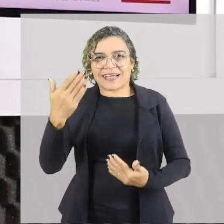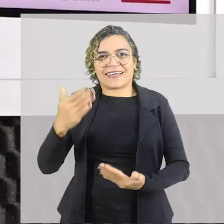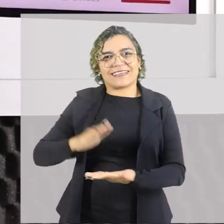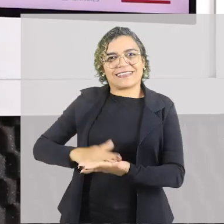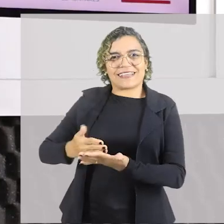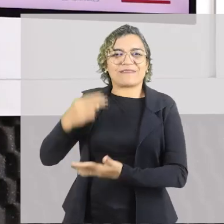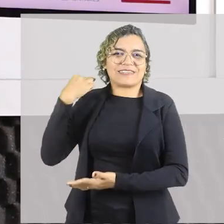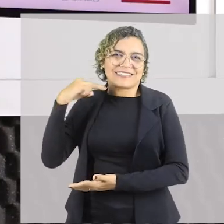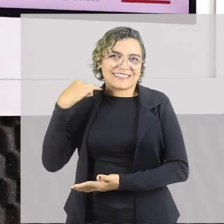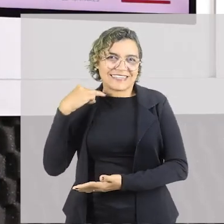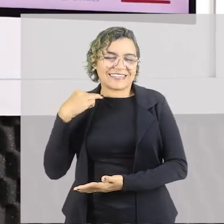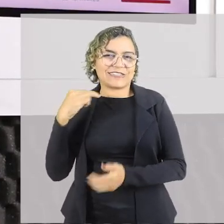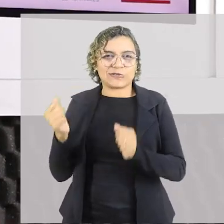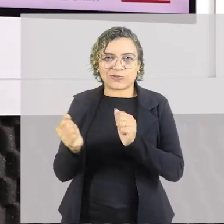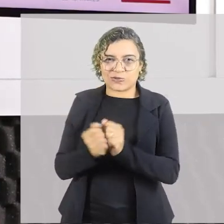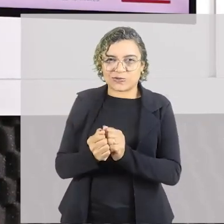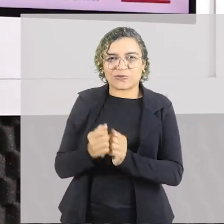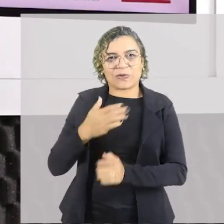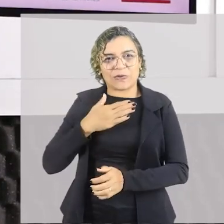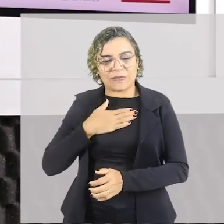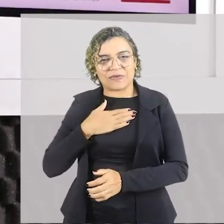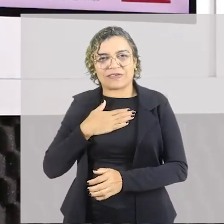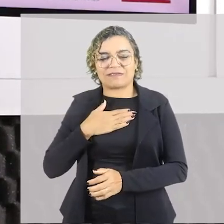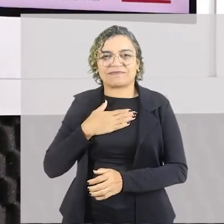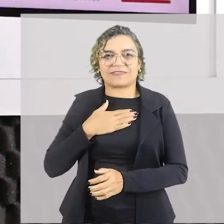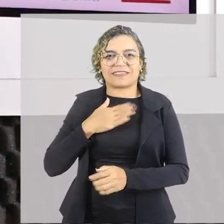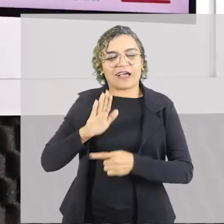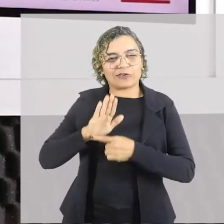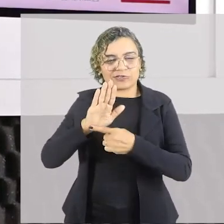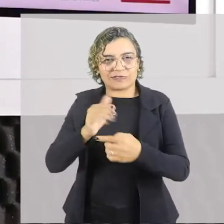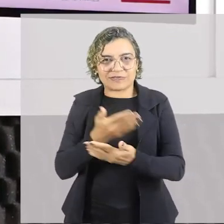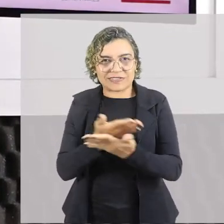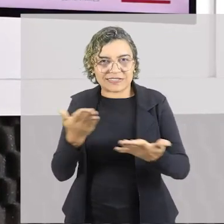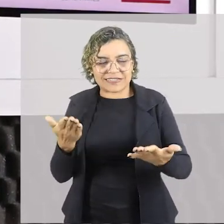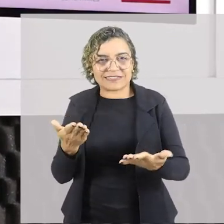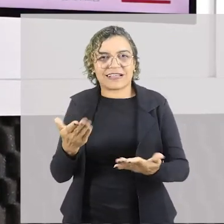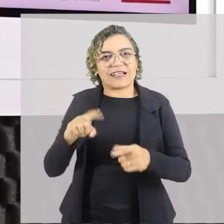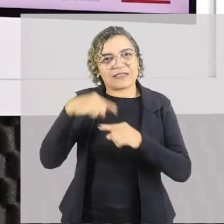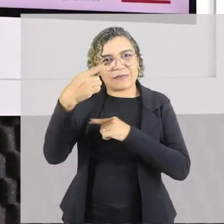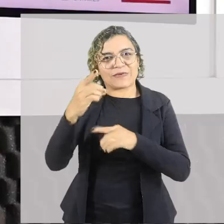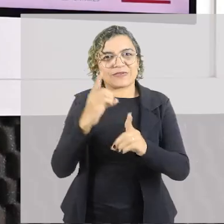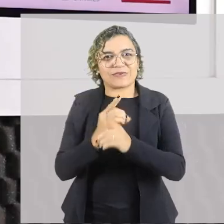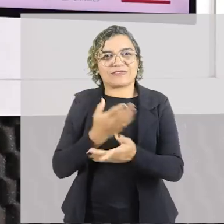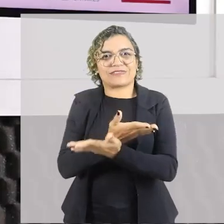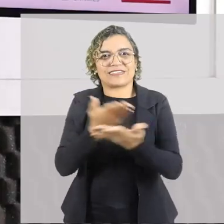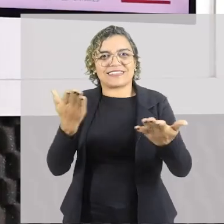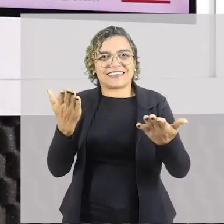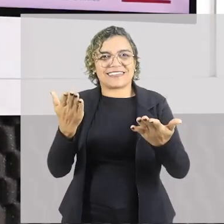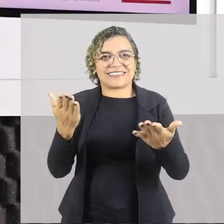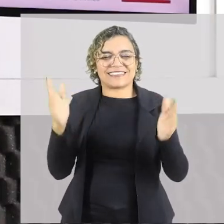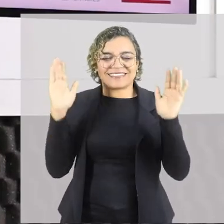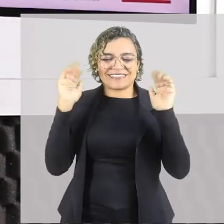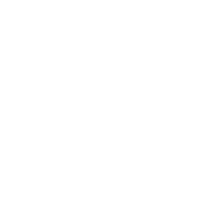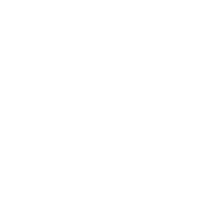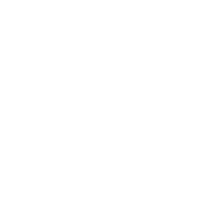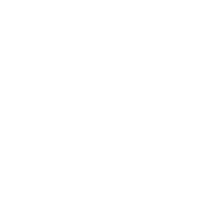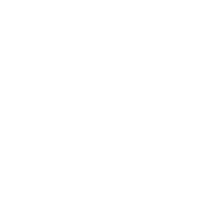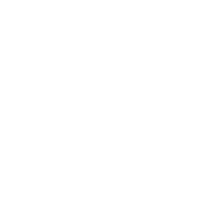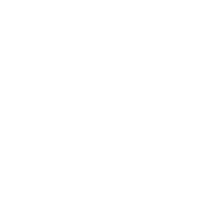que está aqui apresentando tudo isso aí para você da melhor forma. Galera, te vejo na próxima aula. Tamo junto, valeu!